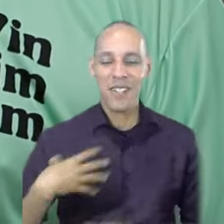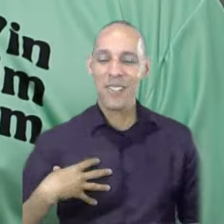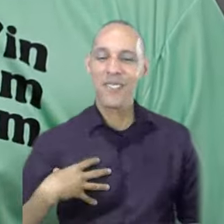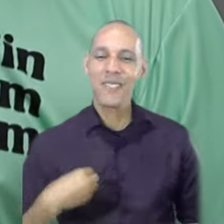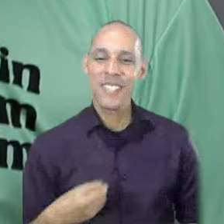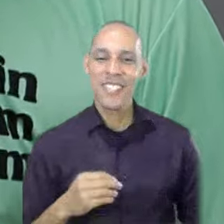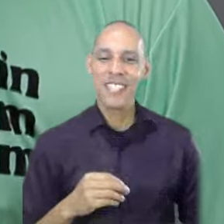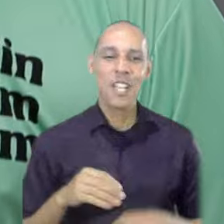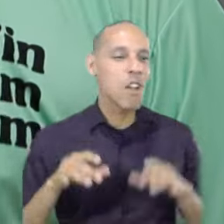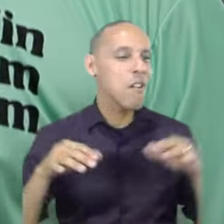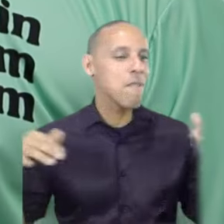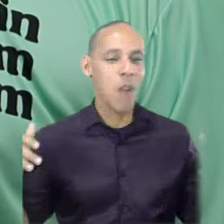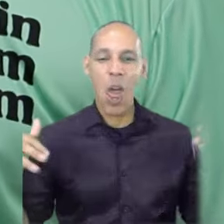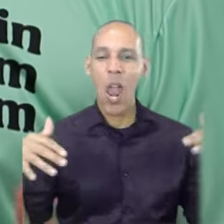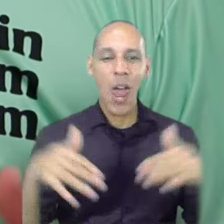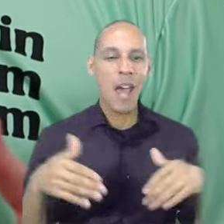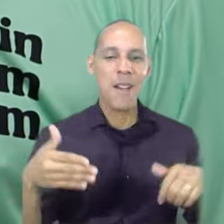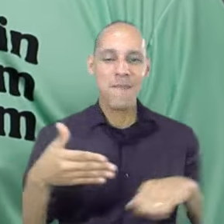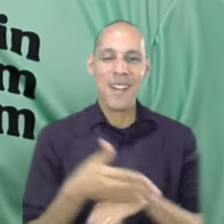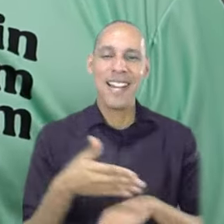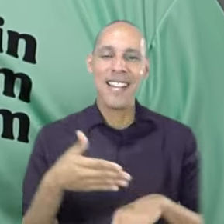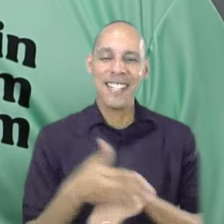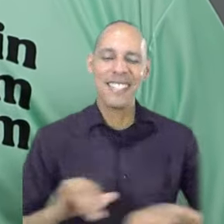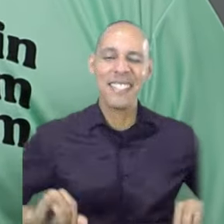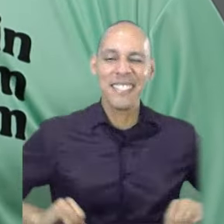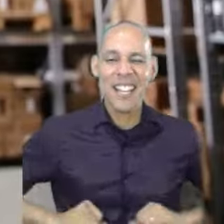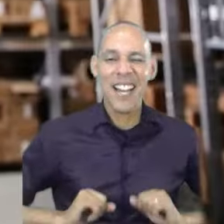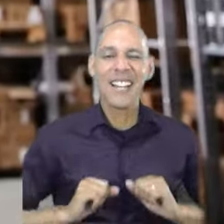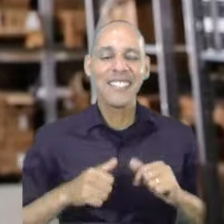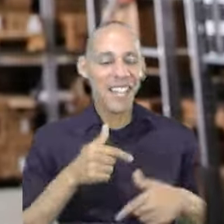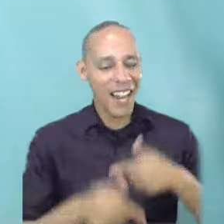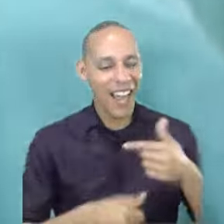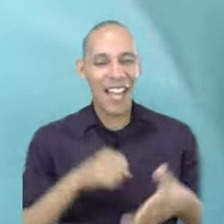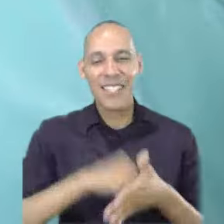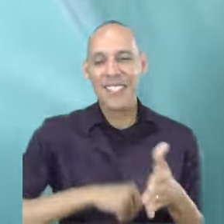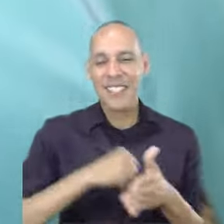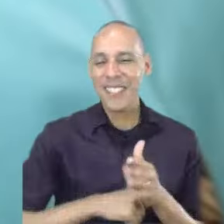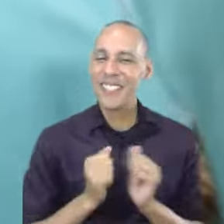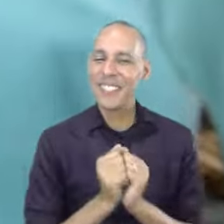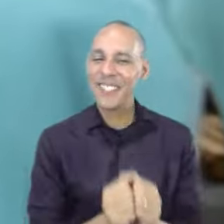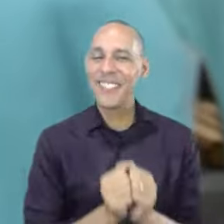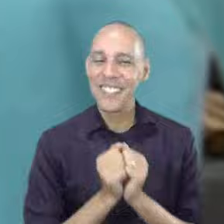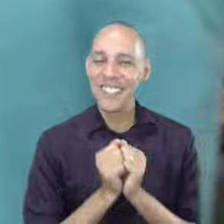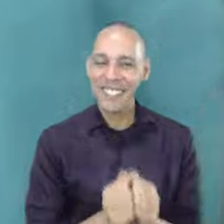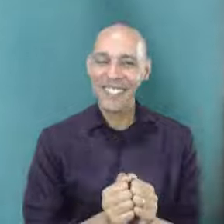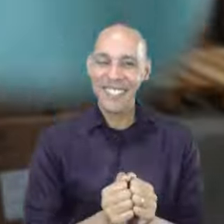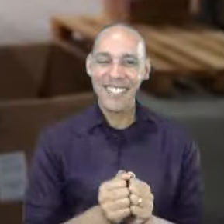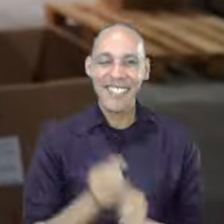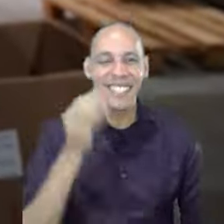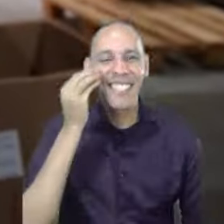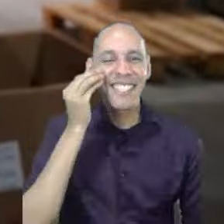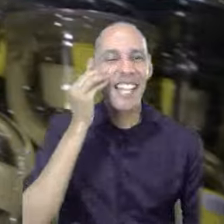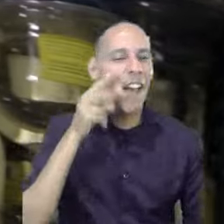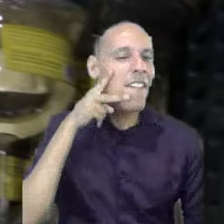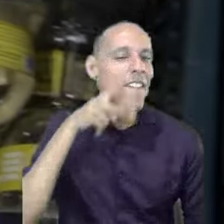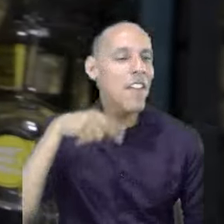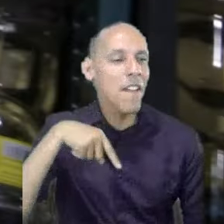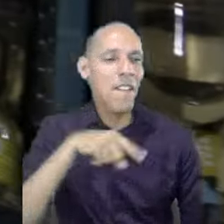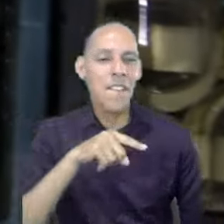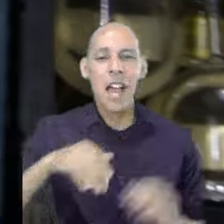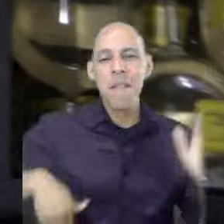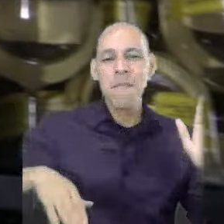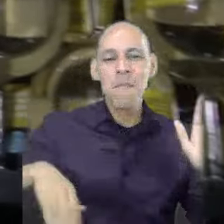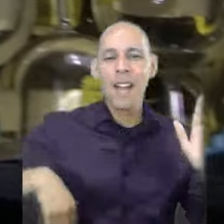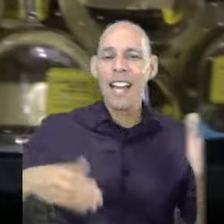todo mundo sofre junto, né? Todo mundo luta junto aqui. Tentava levar uma garrafa de vinho na praia para beber, né? A garrafa já não